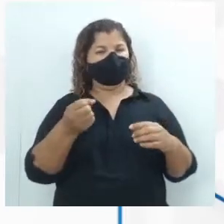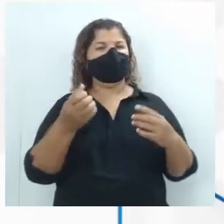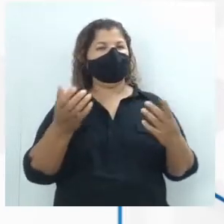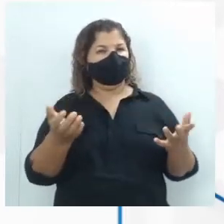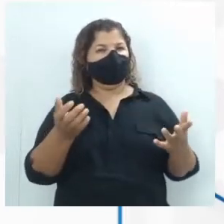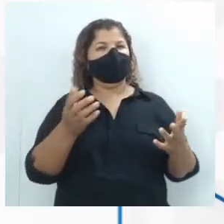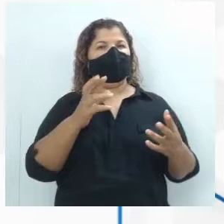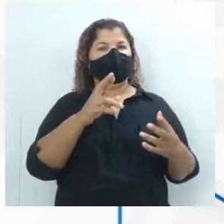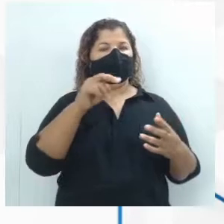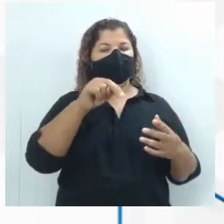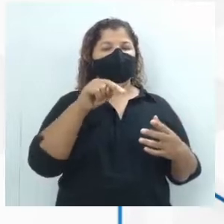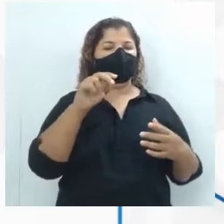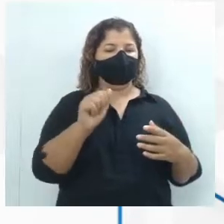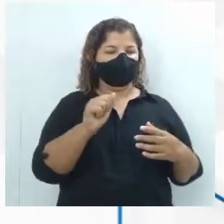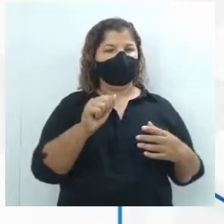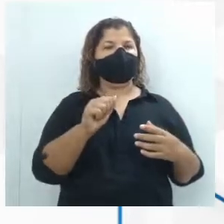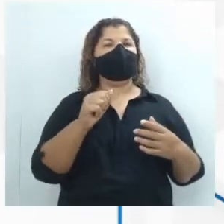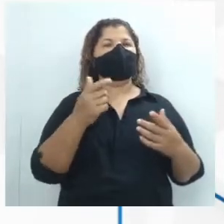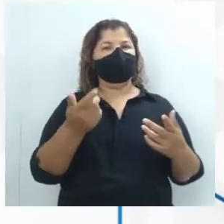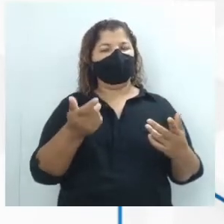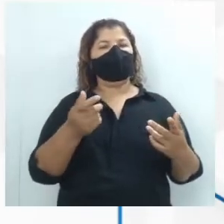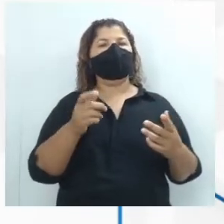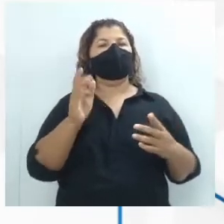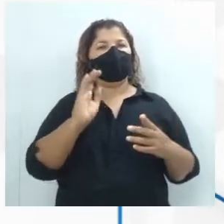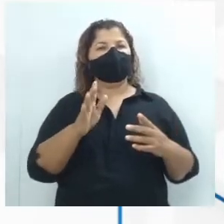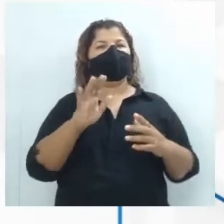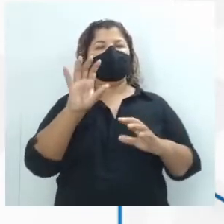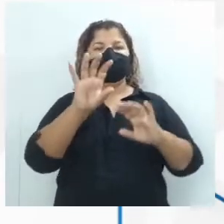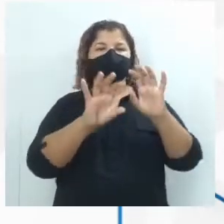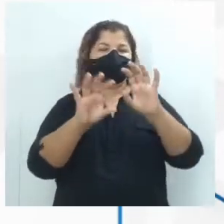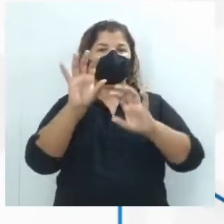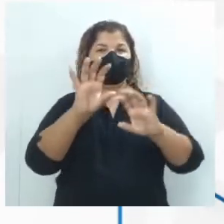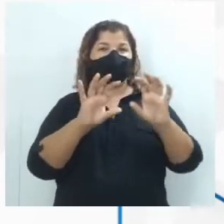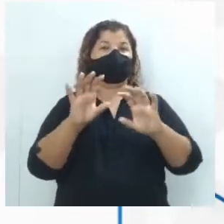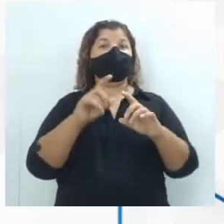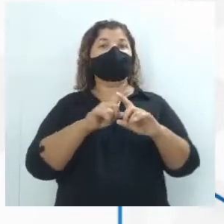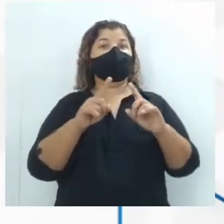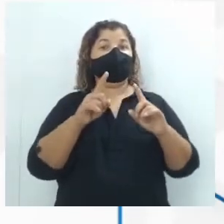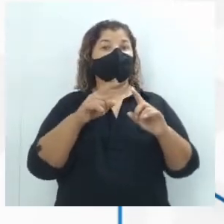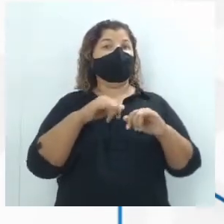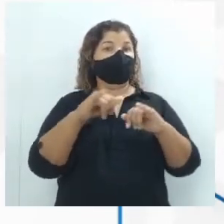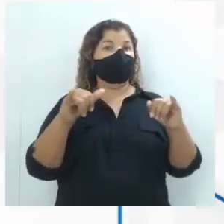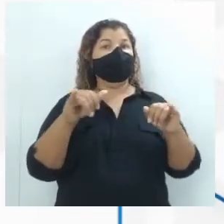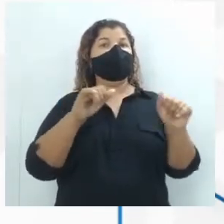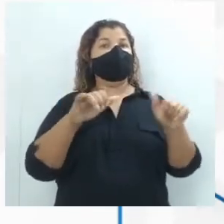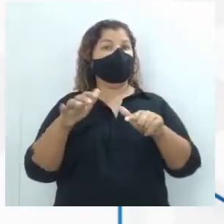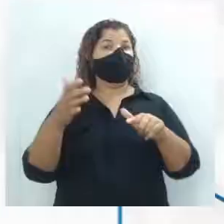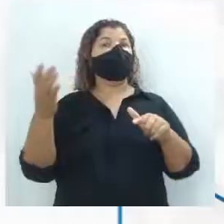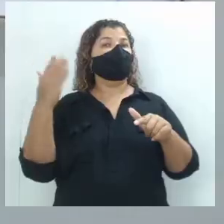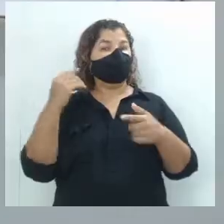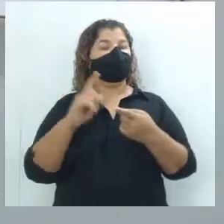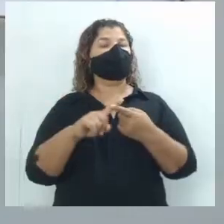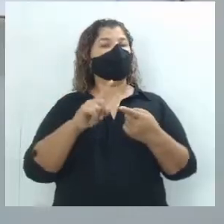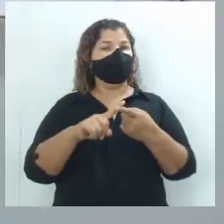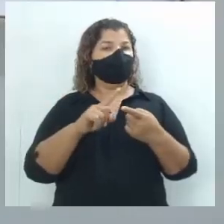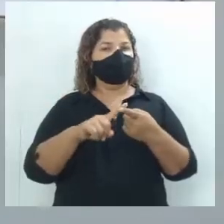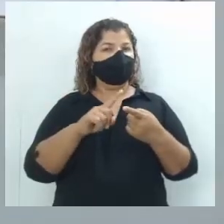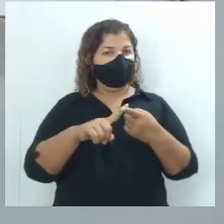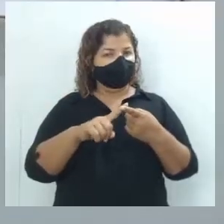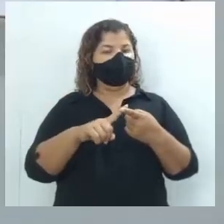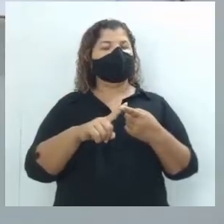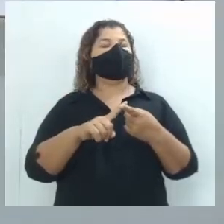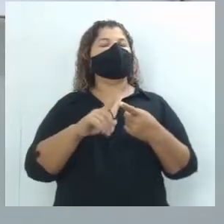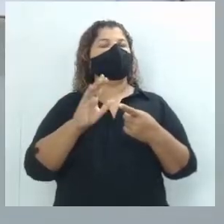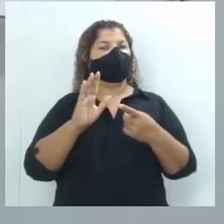material genético. Beleza? Aí a gente fez o esquema todo, tudo bonitinho. Mas eu disse a vocês na semana passada,